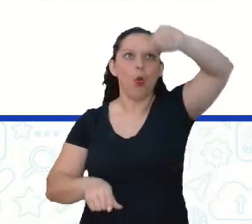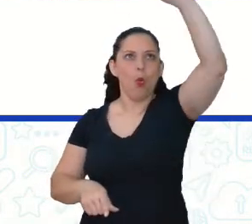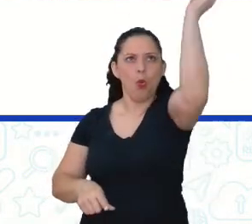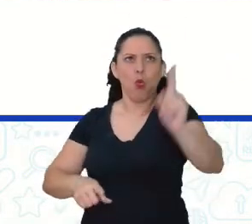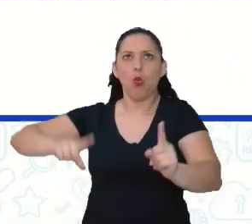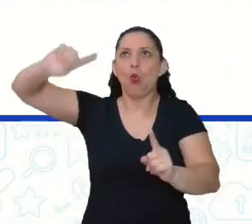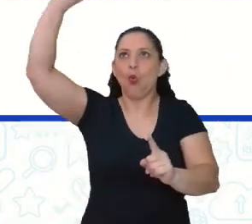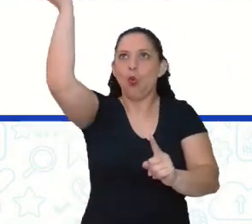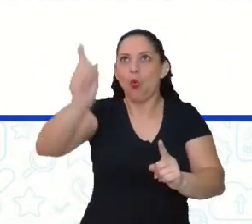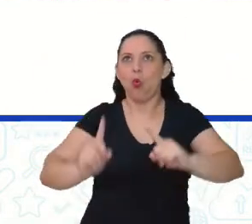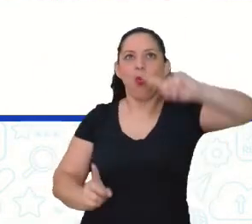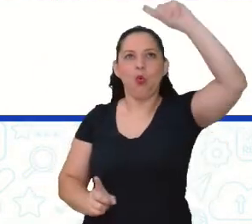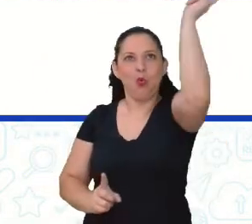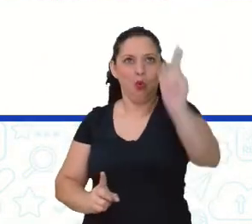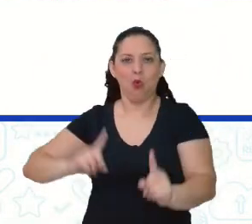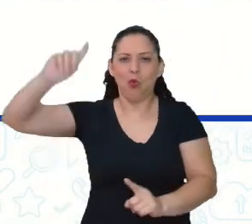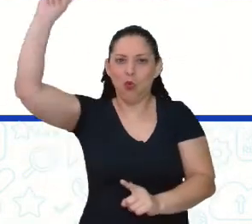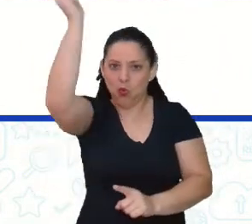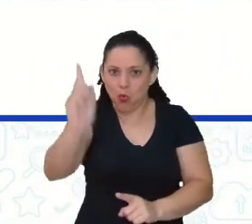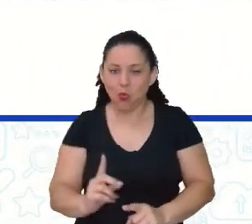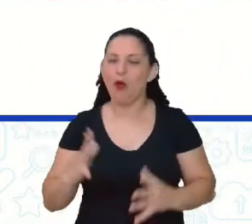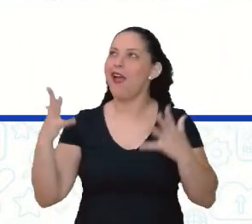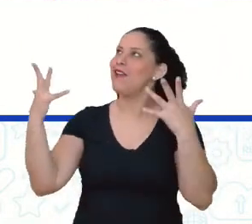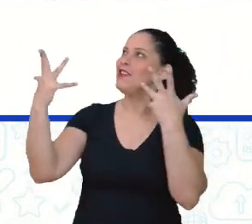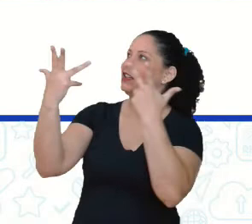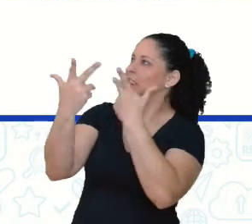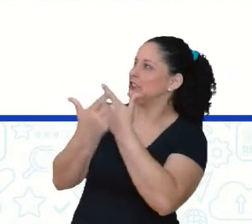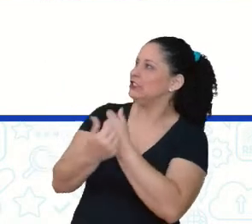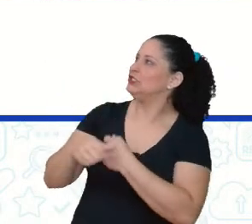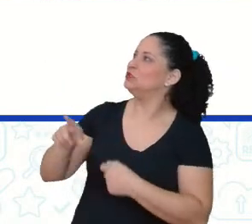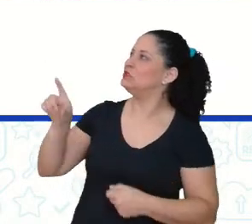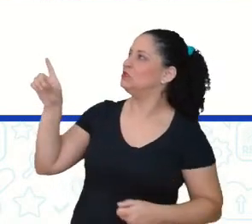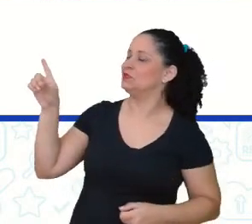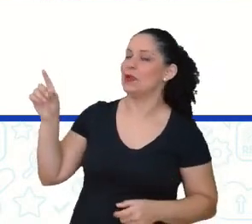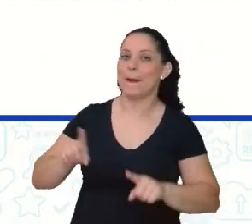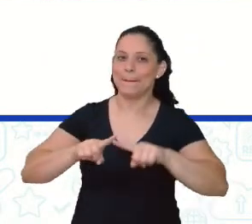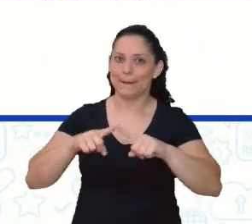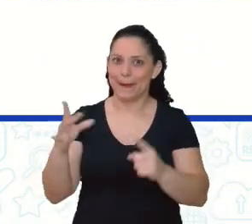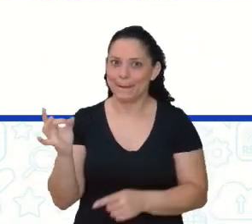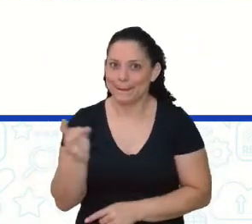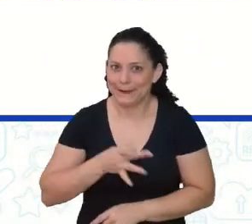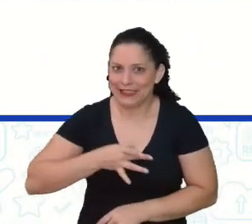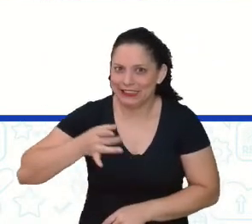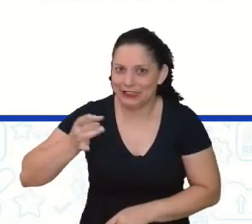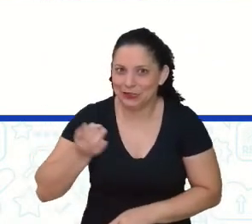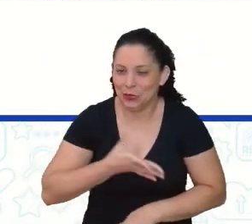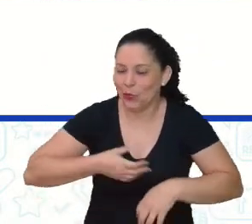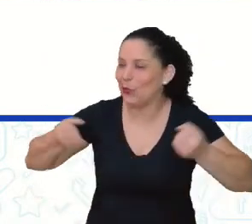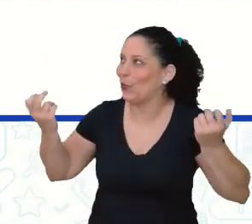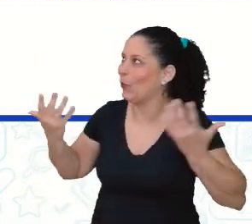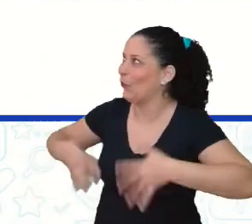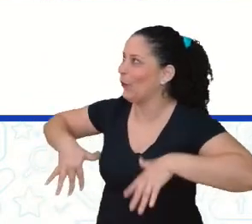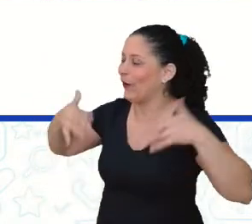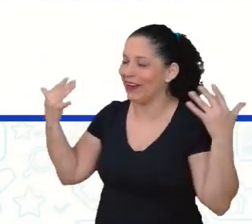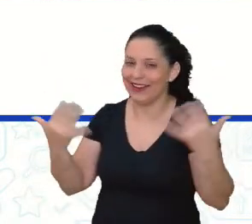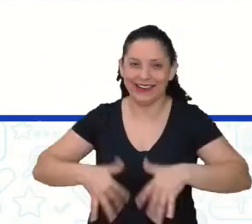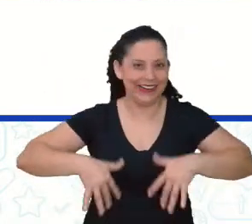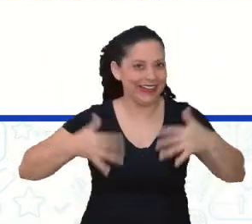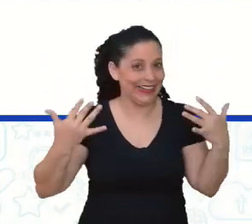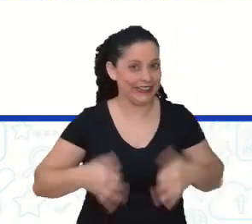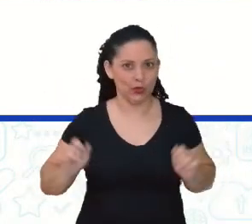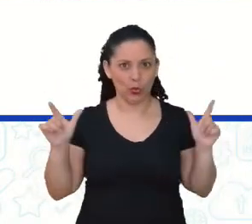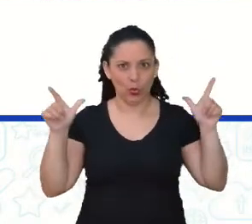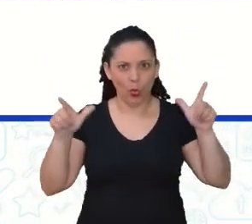raio é a coisa mais linda, né? Isso. Olha esse céu aí, professora, de raio. Mas dá um medinho, não dá? Quando a gente vê um raio. E se você estiver num